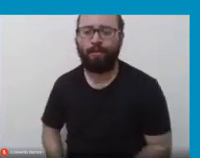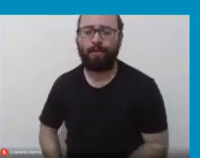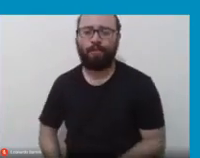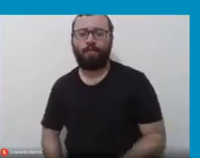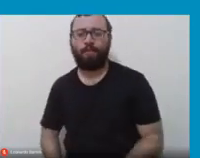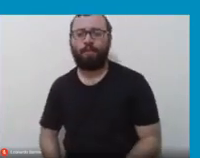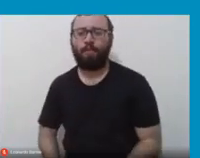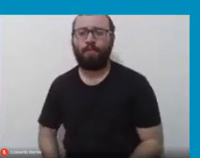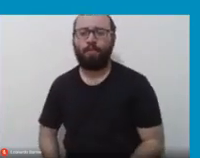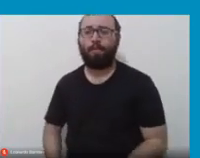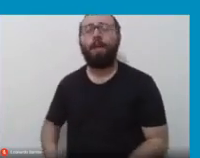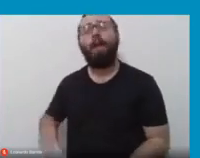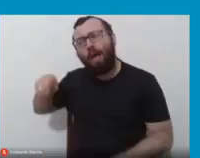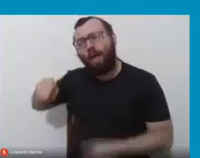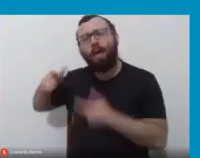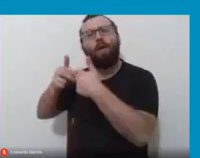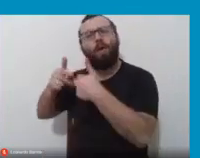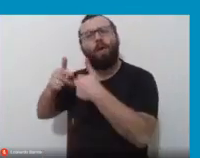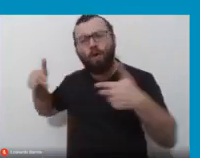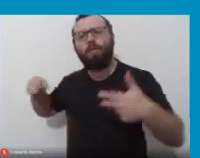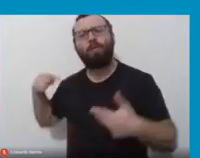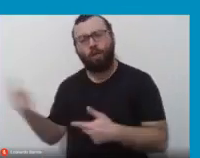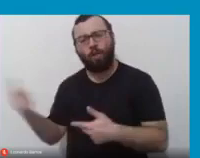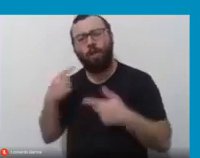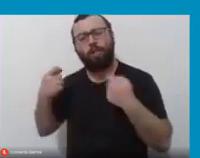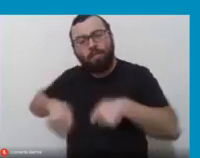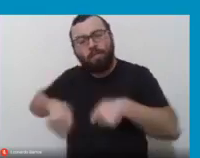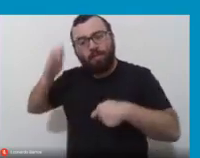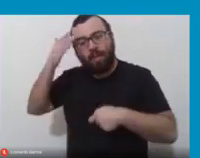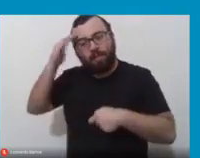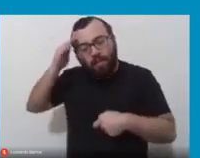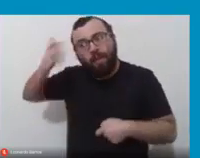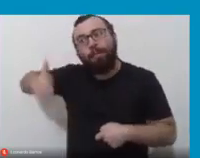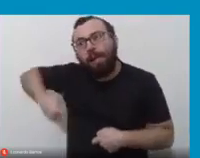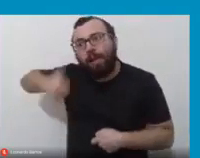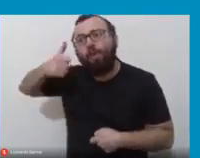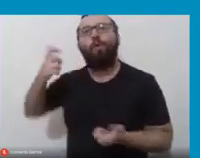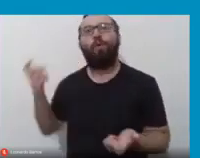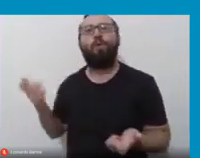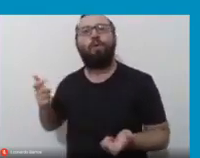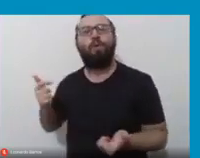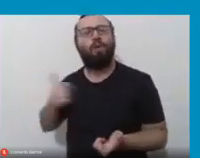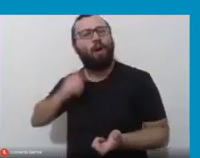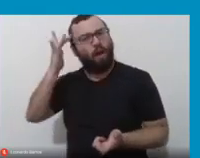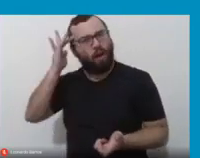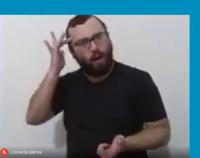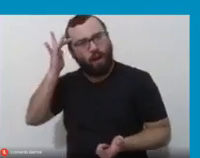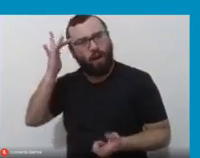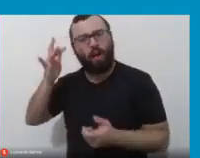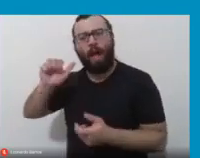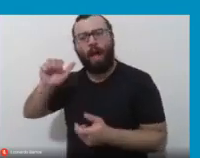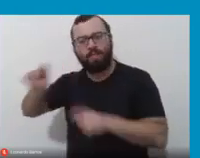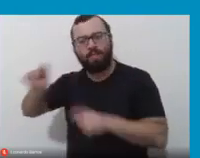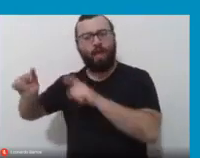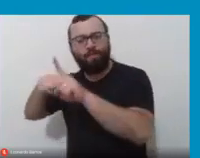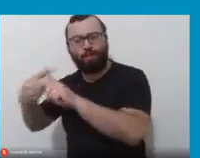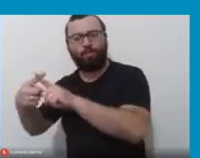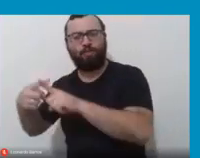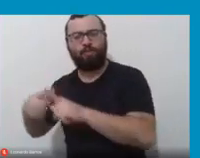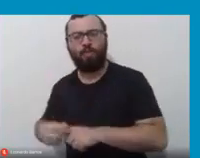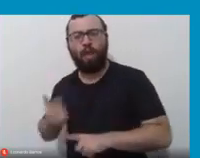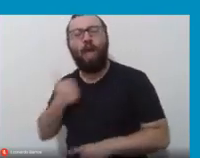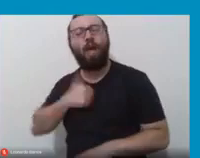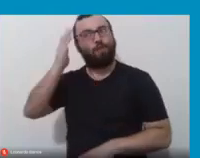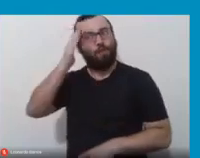eu acho que são coisas que a gente tem que ainda entender melhor, né? Eu acho que as ações afirmativas, eu sei que